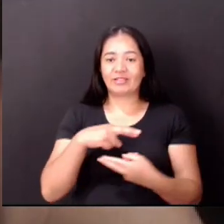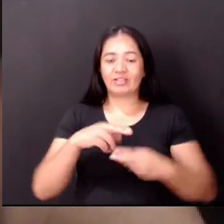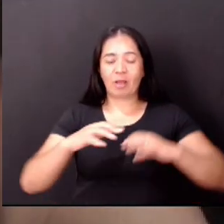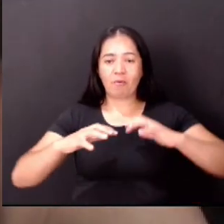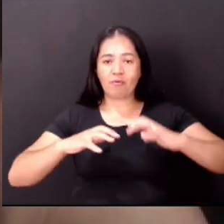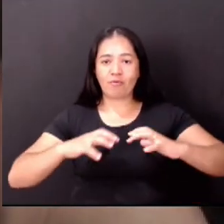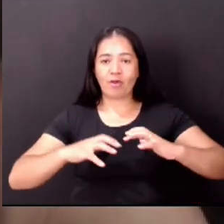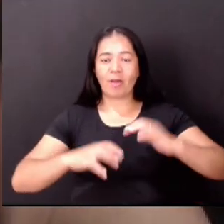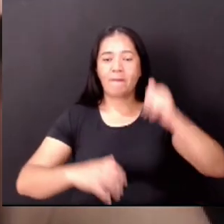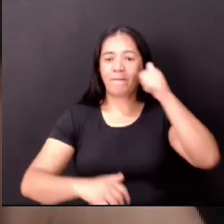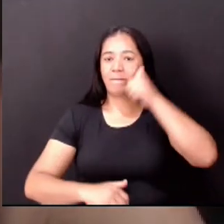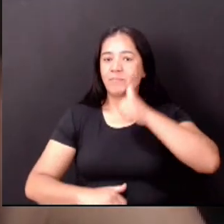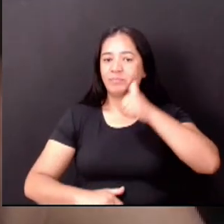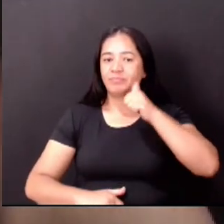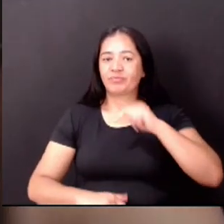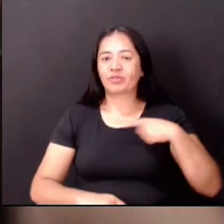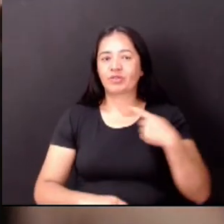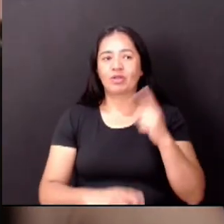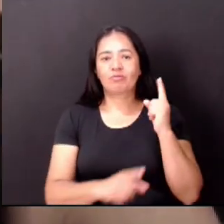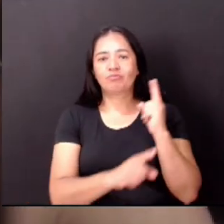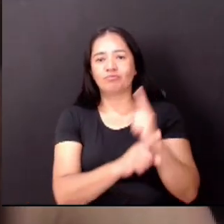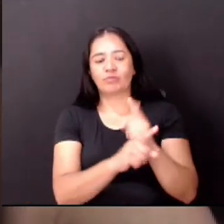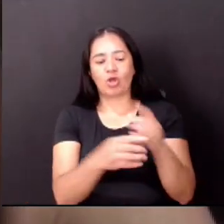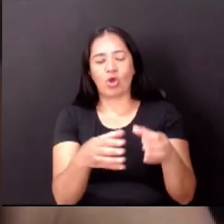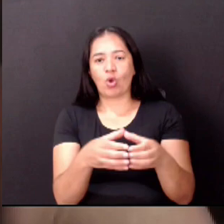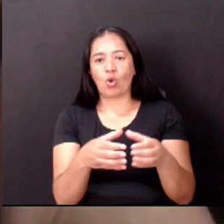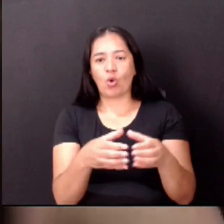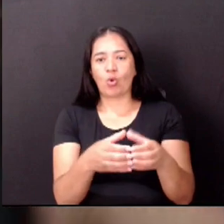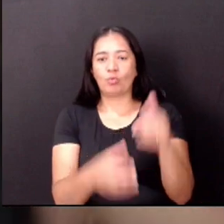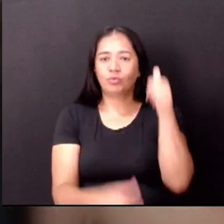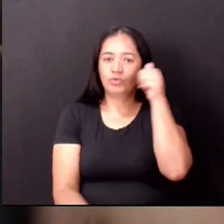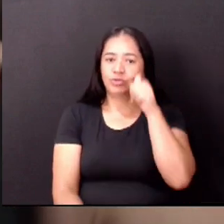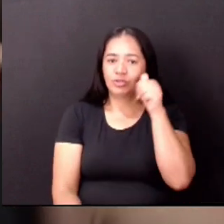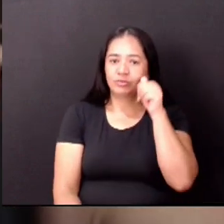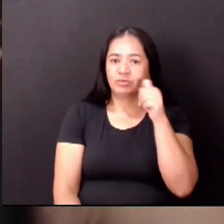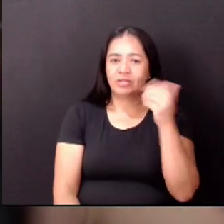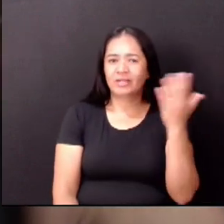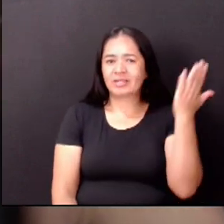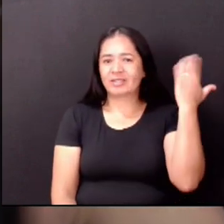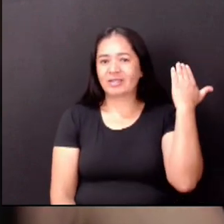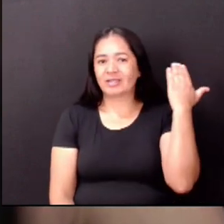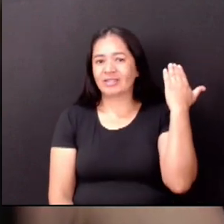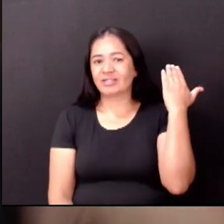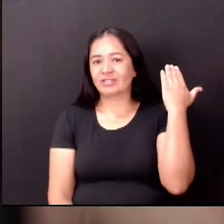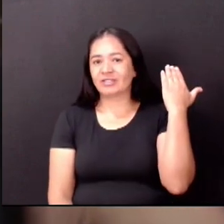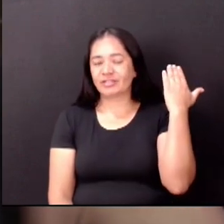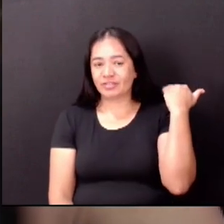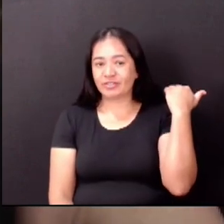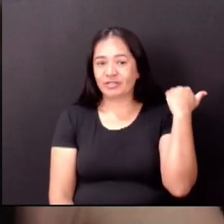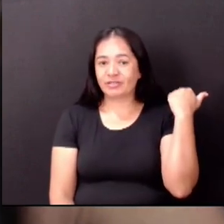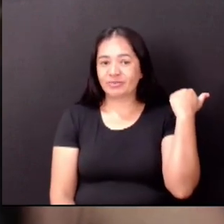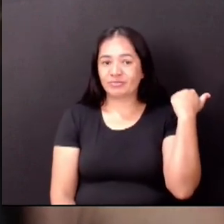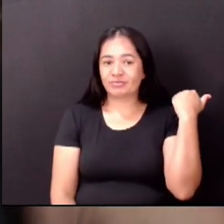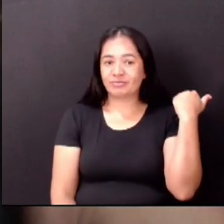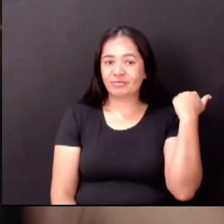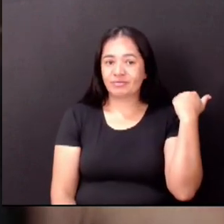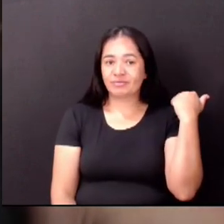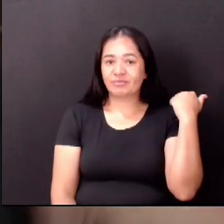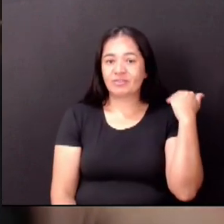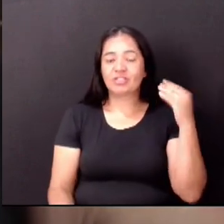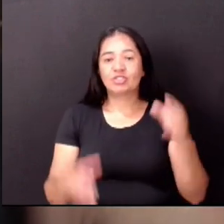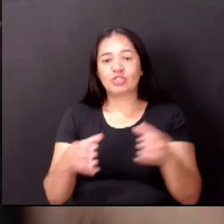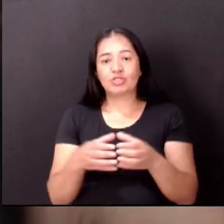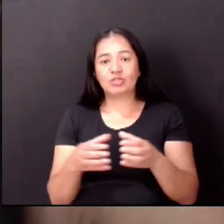Nós encontramos grupos de mulheres que eram dirigentes, melhor dizendo, de cooperativas. e